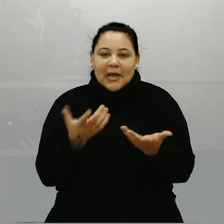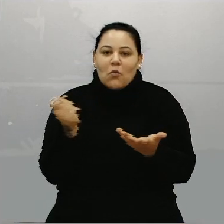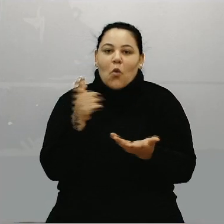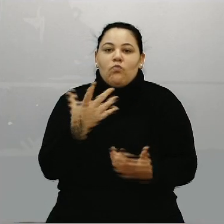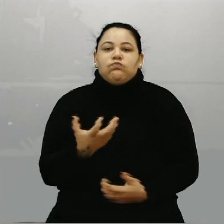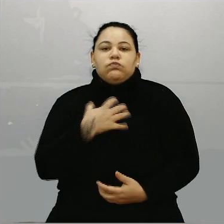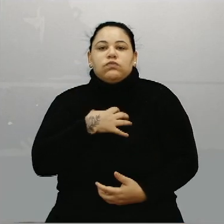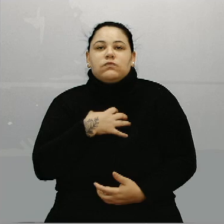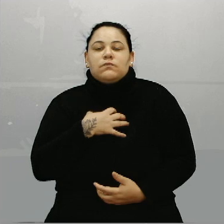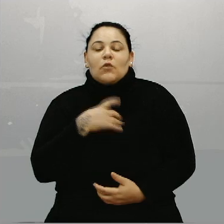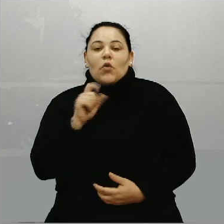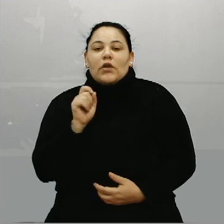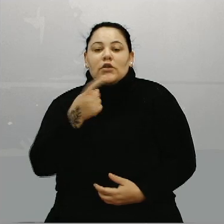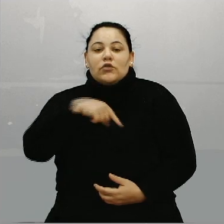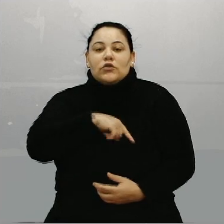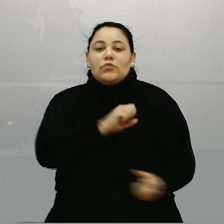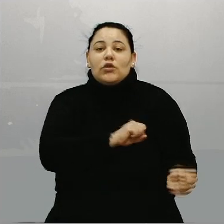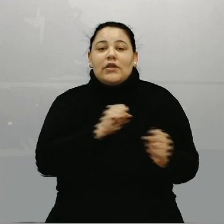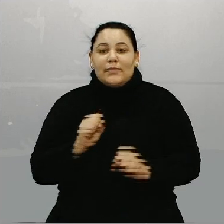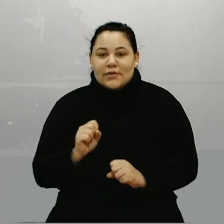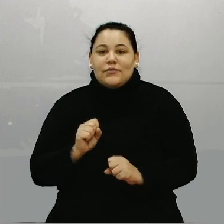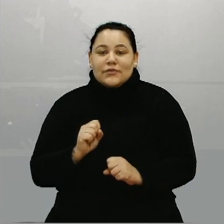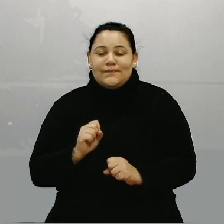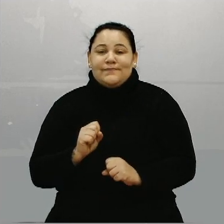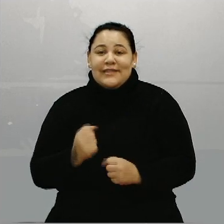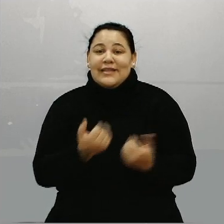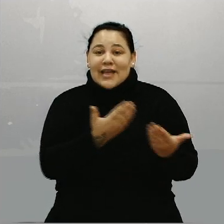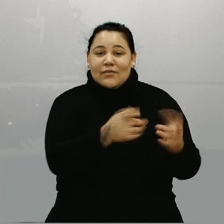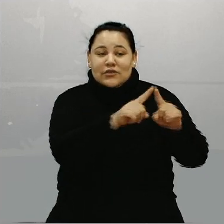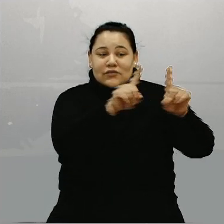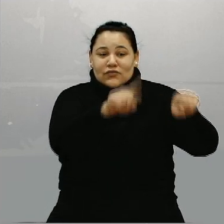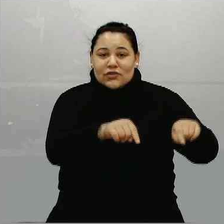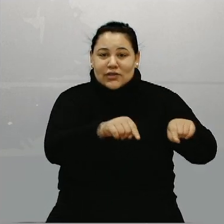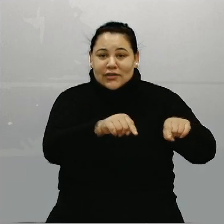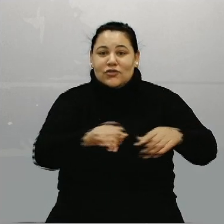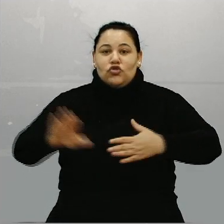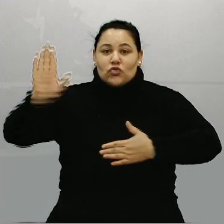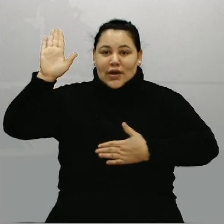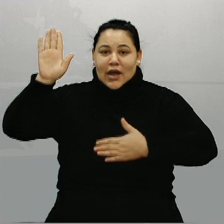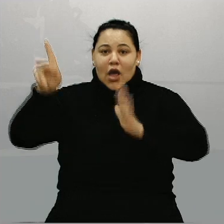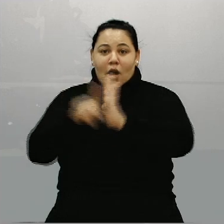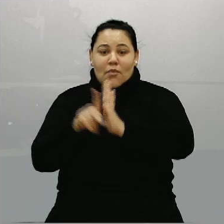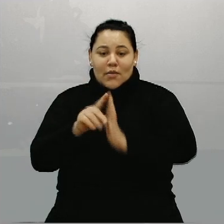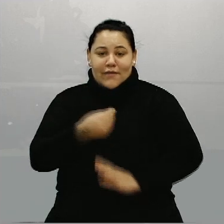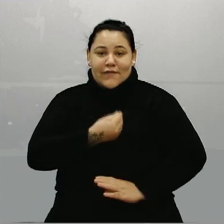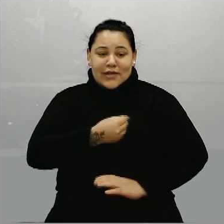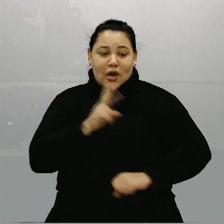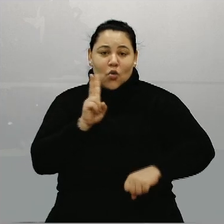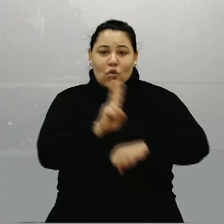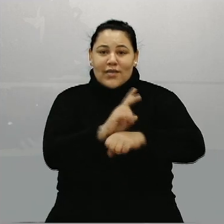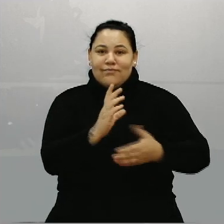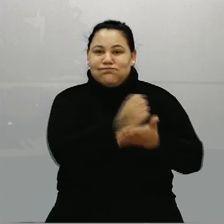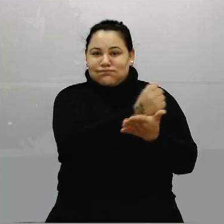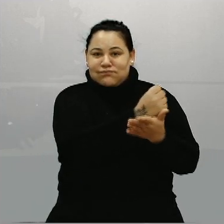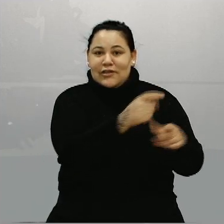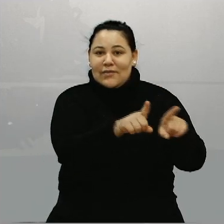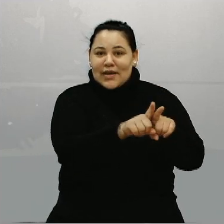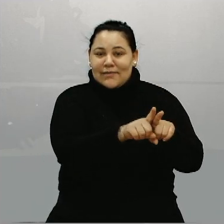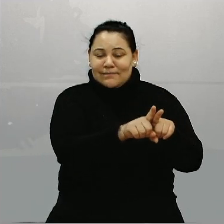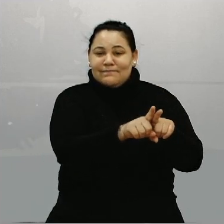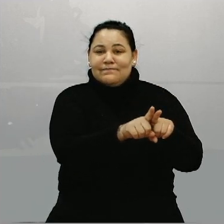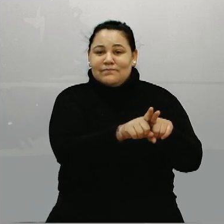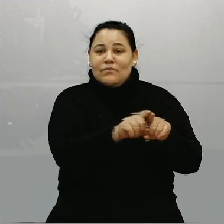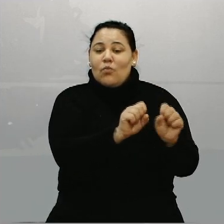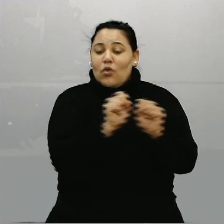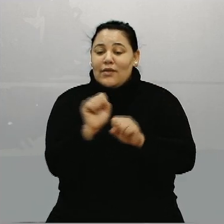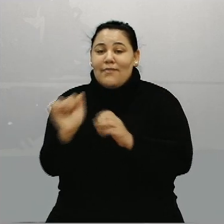pode permitir que essas pessoas, esses militares que juraram com a própria vida salvar e proteger, podem melhorar e tornar